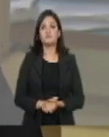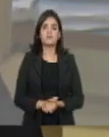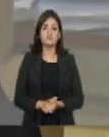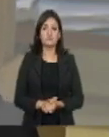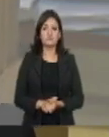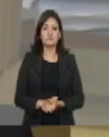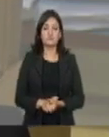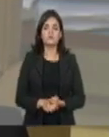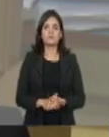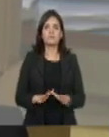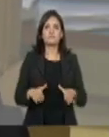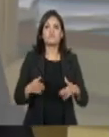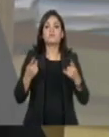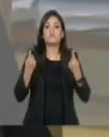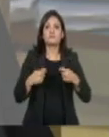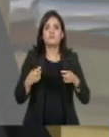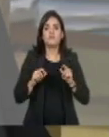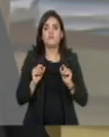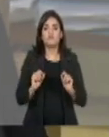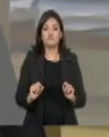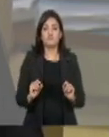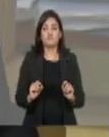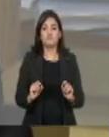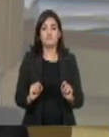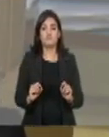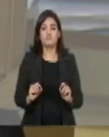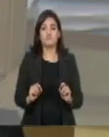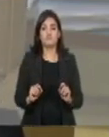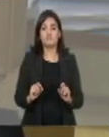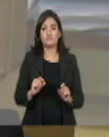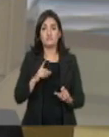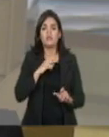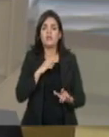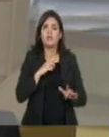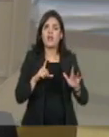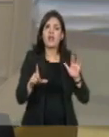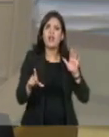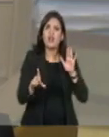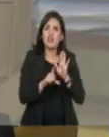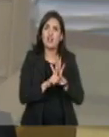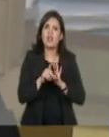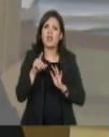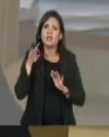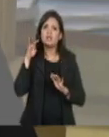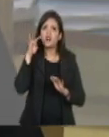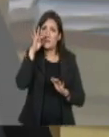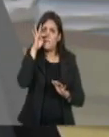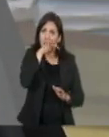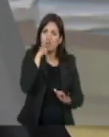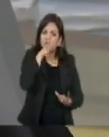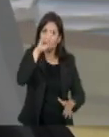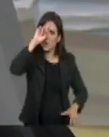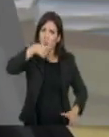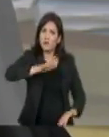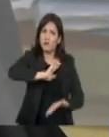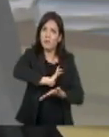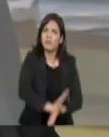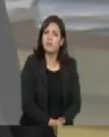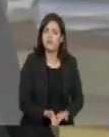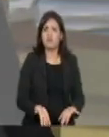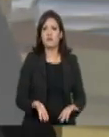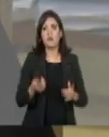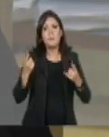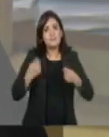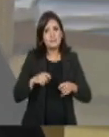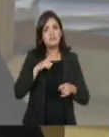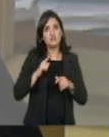é preciso que... Por isso, em boa hora, a lei de abuso de autoridade. É preciso, de fato, delimitar